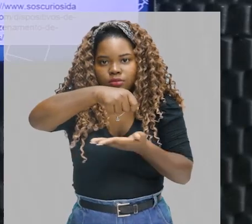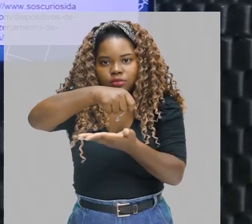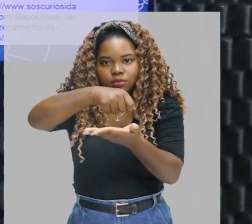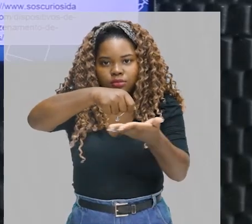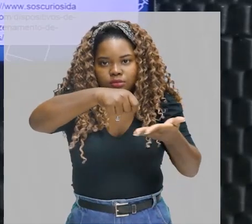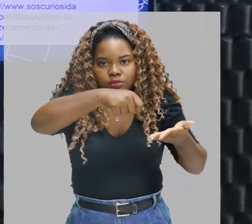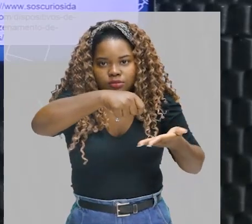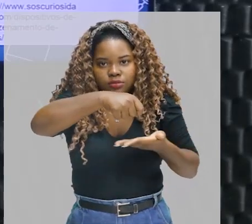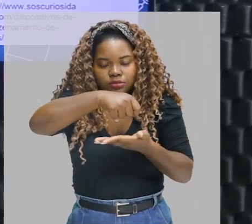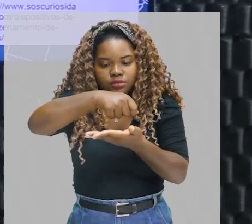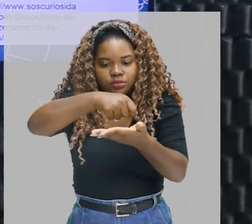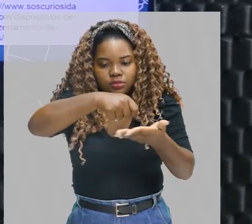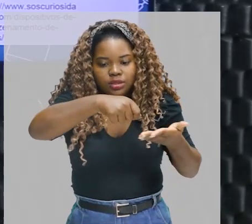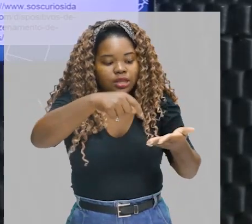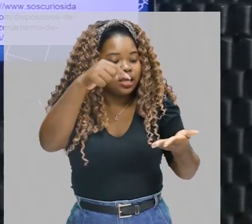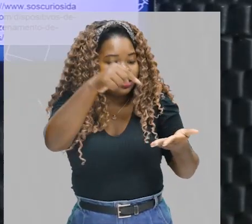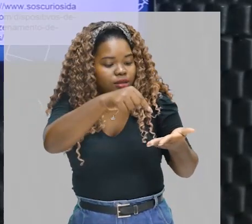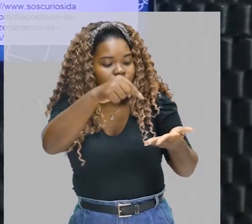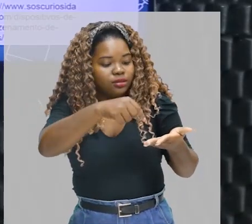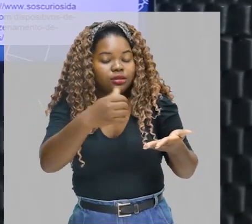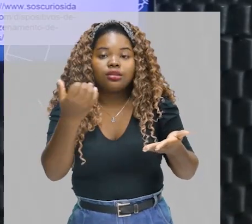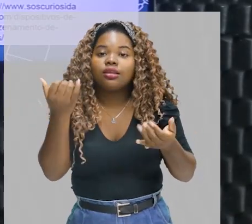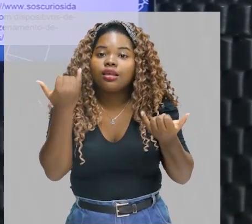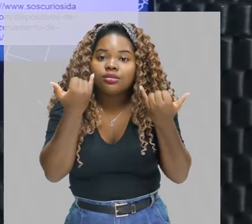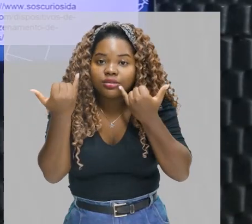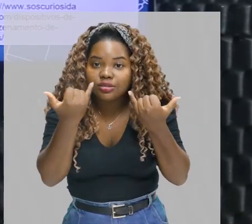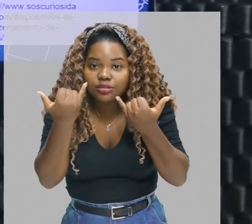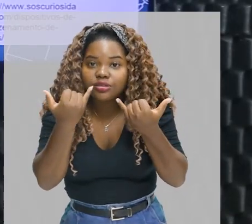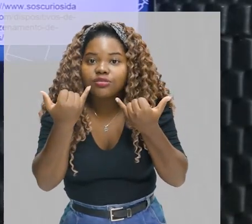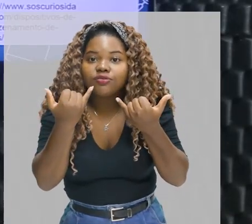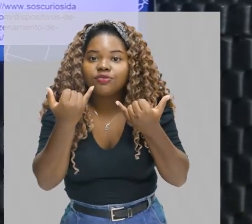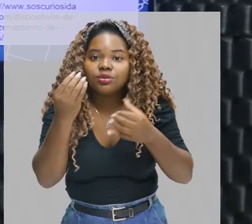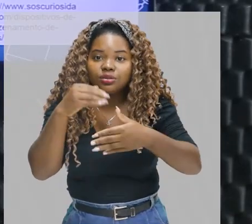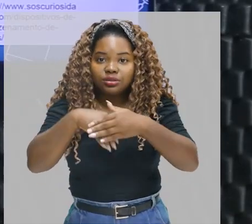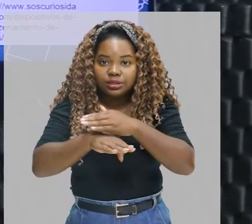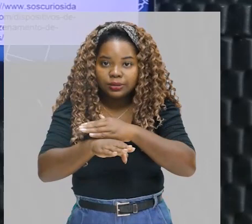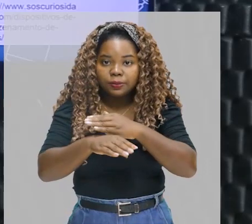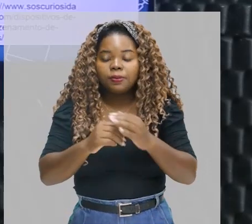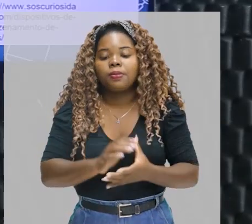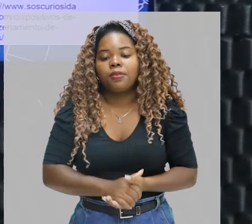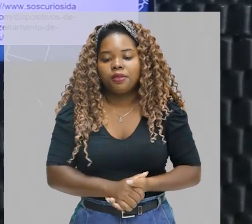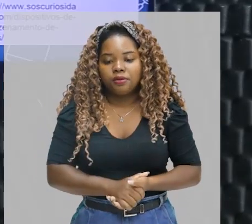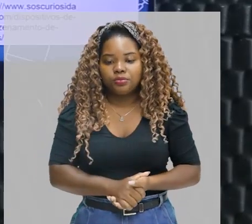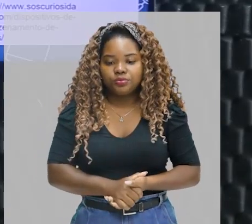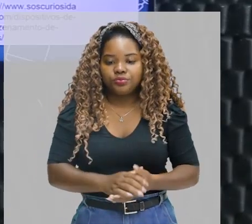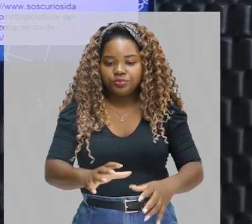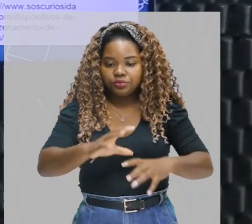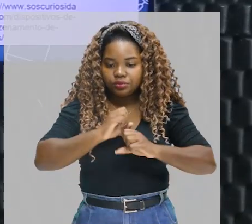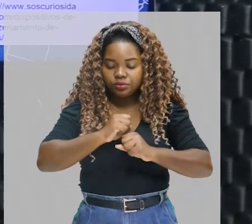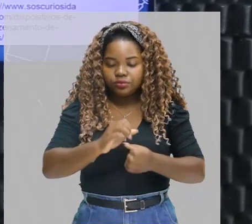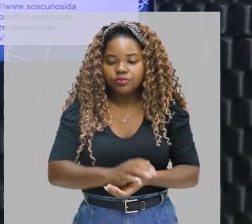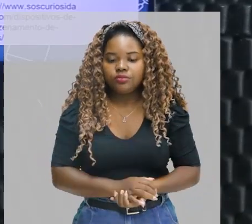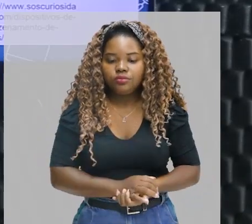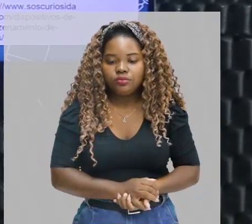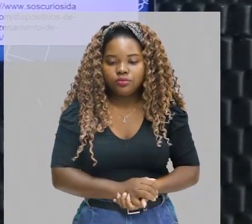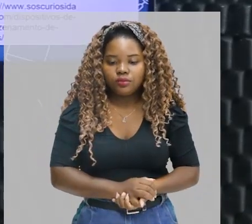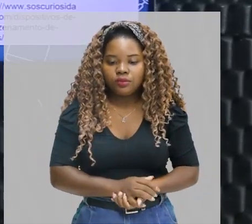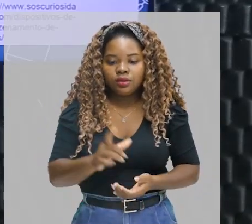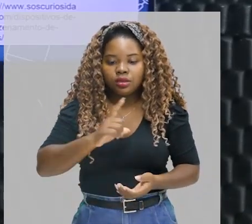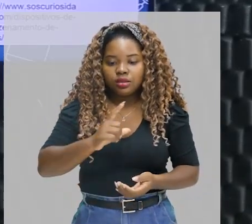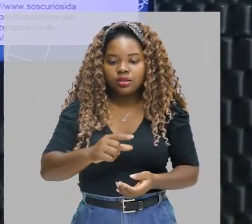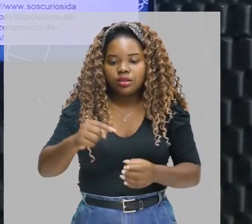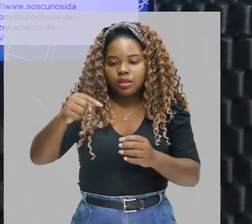gravado, ok? Então essas ranhuras, elas são bem explícitas, né? Porque tem uma